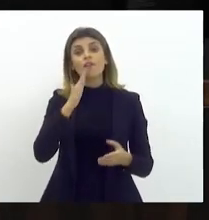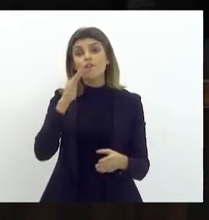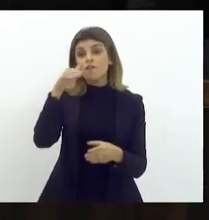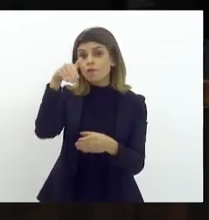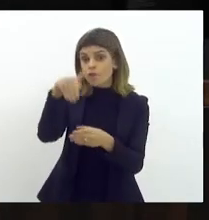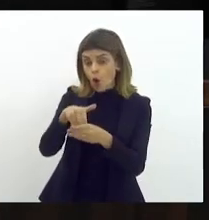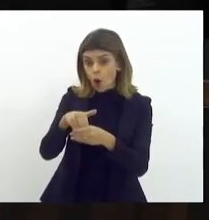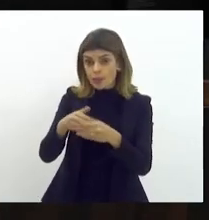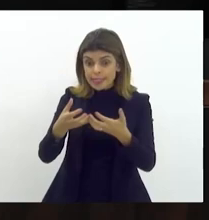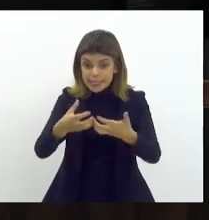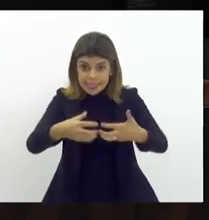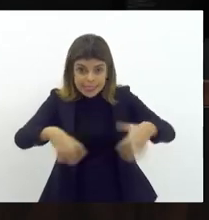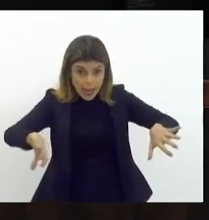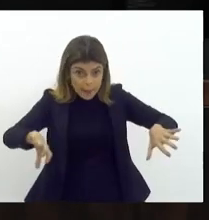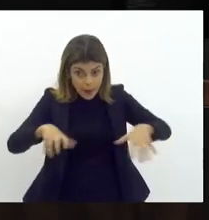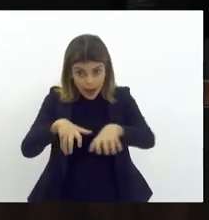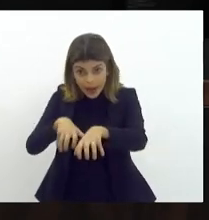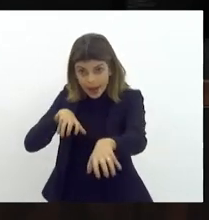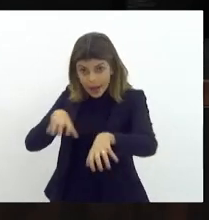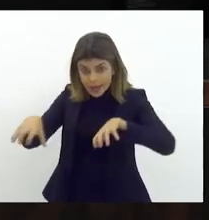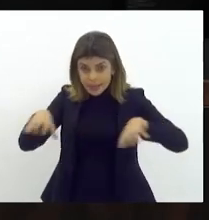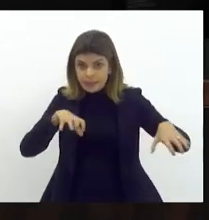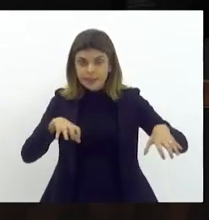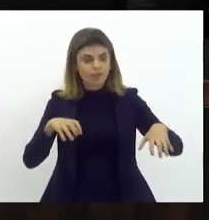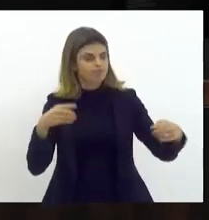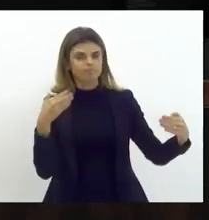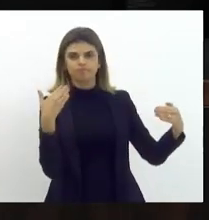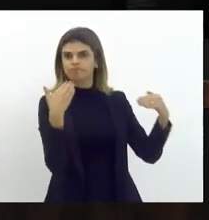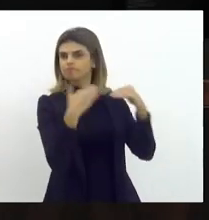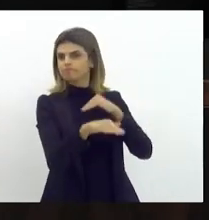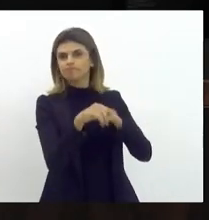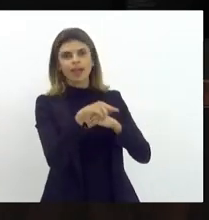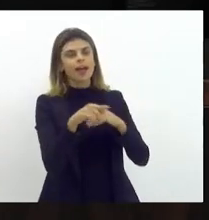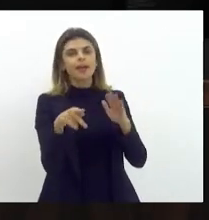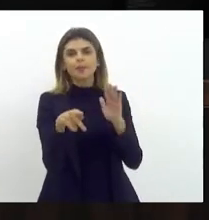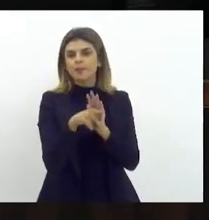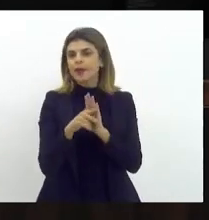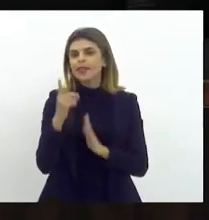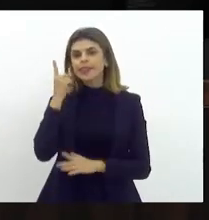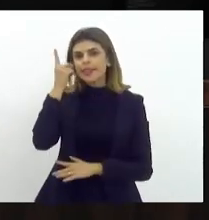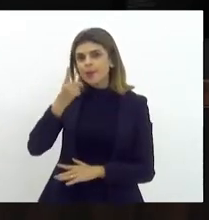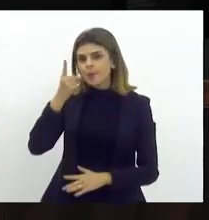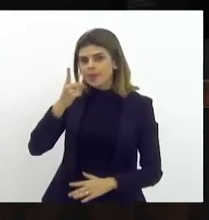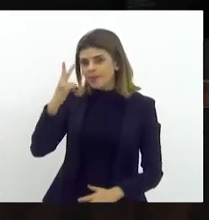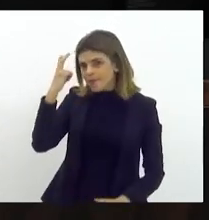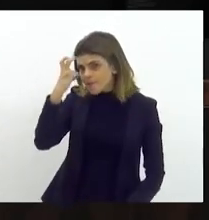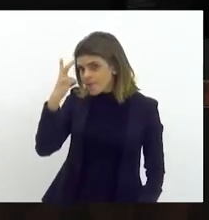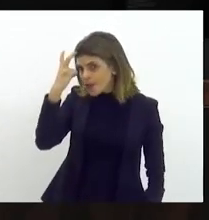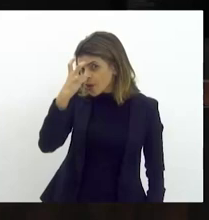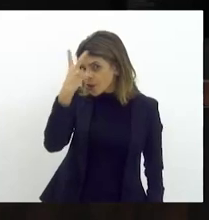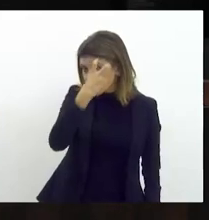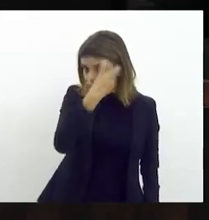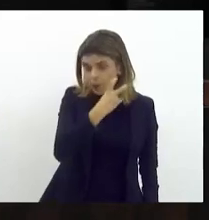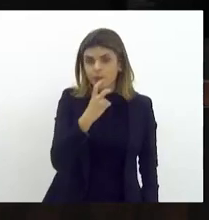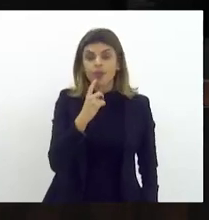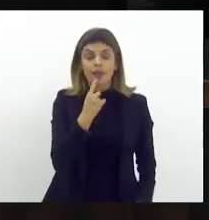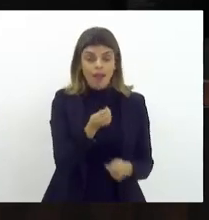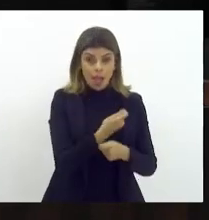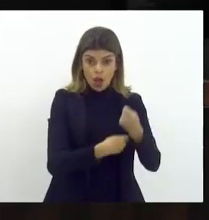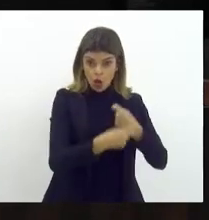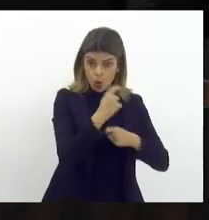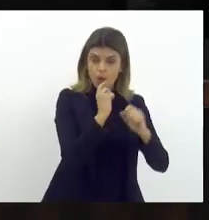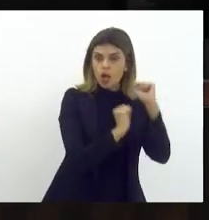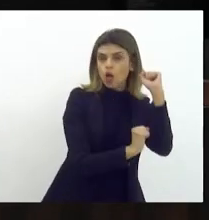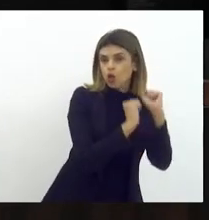em separado pela inconstitucionalidade da deputada Verônica Lima de Economia indústria comércio